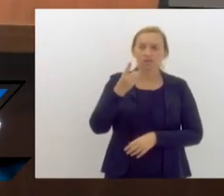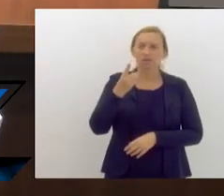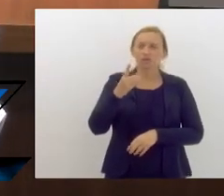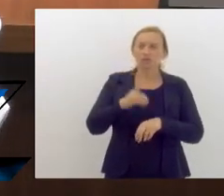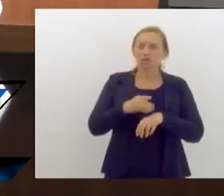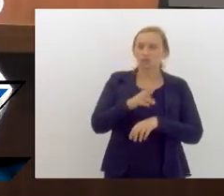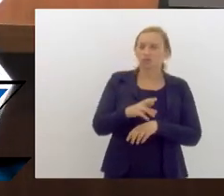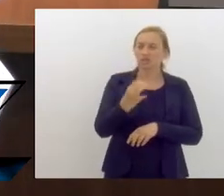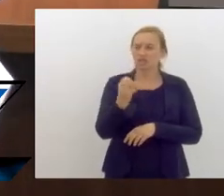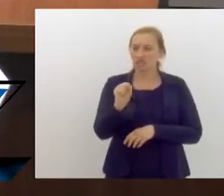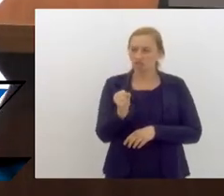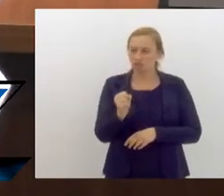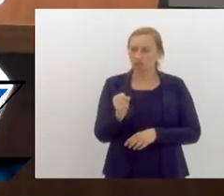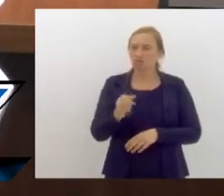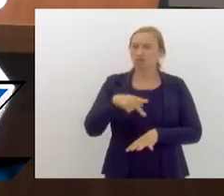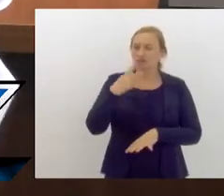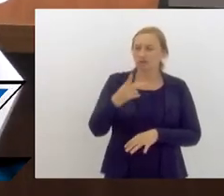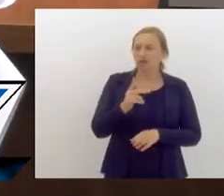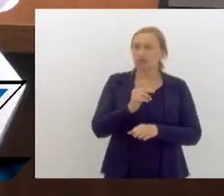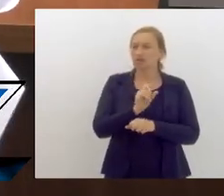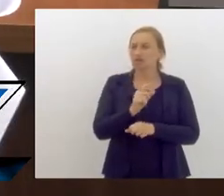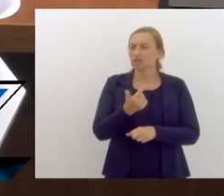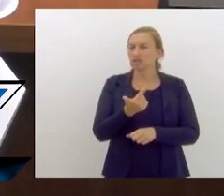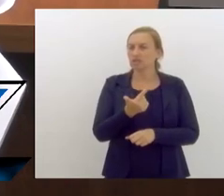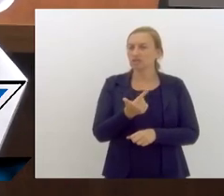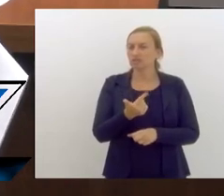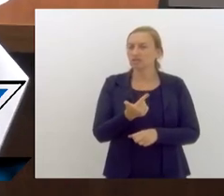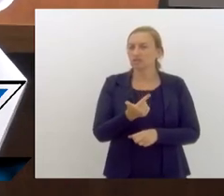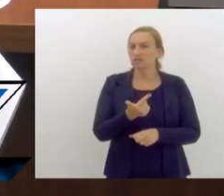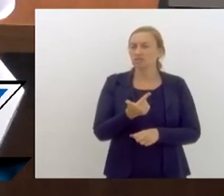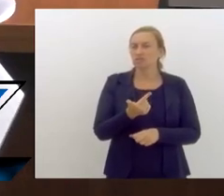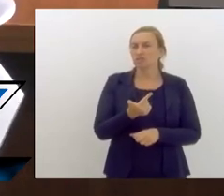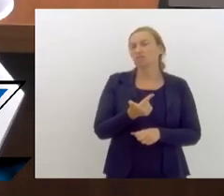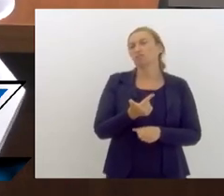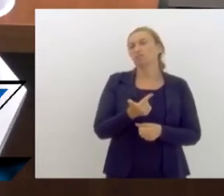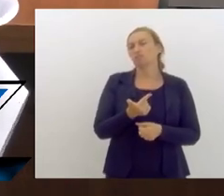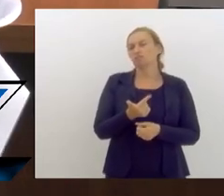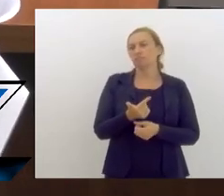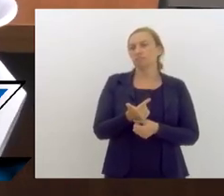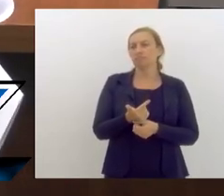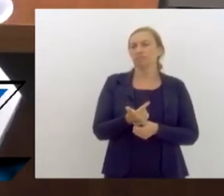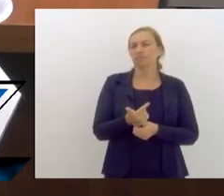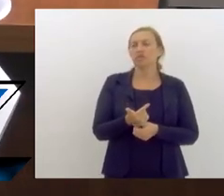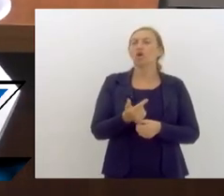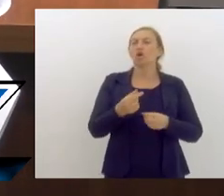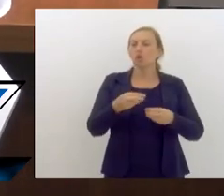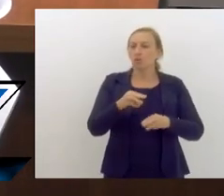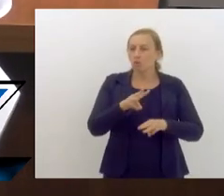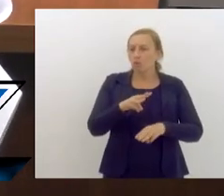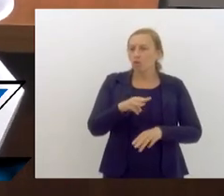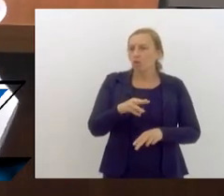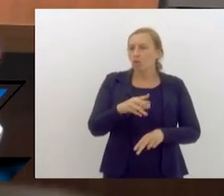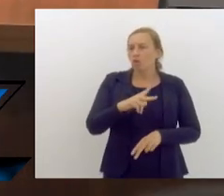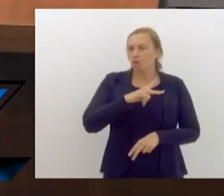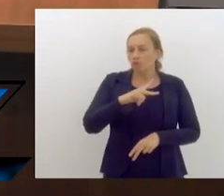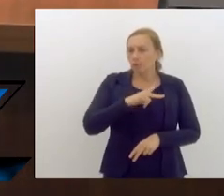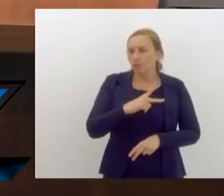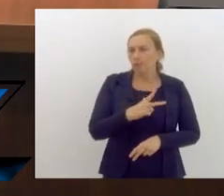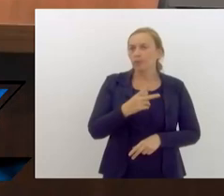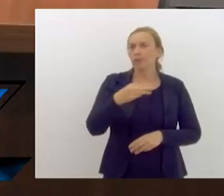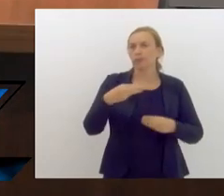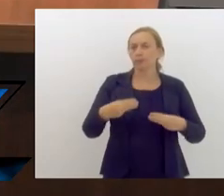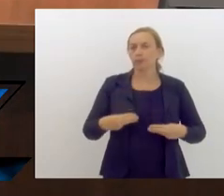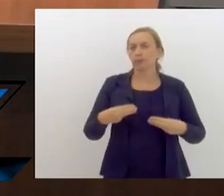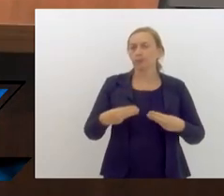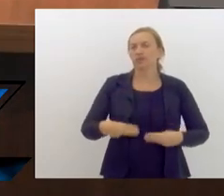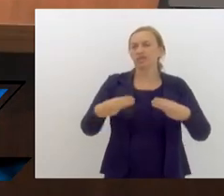né da impossibilidade se legislar o próprio Ministro Alexandre de Moraes ele entende